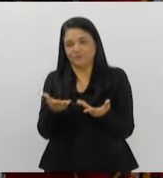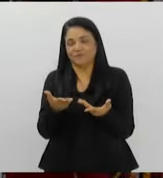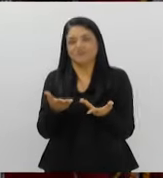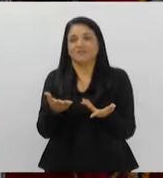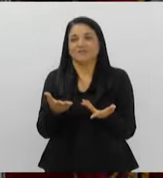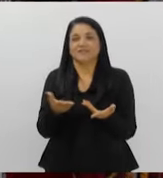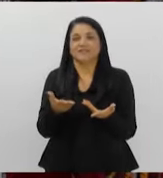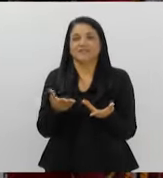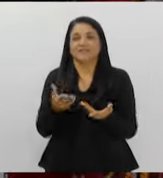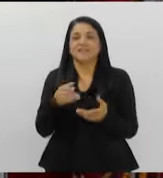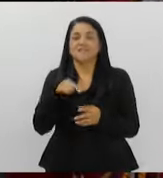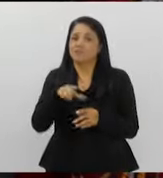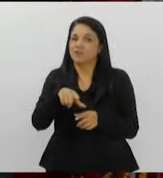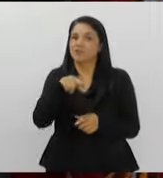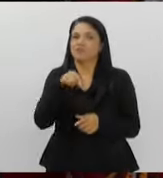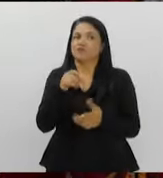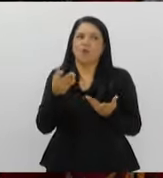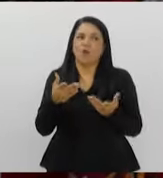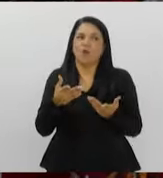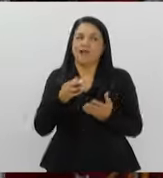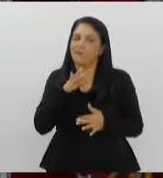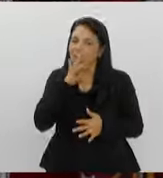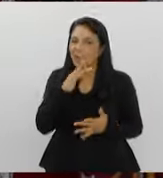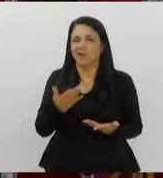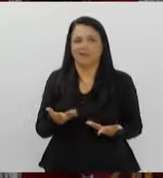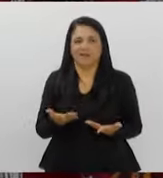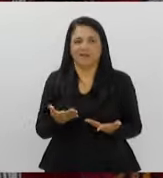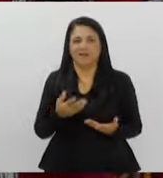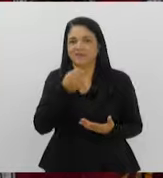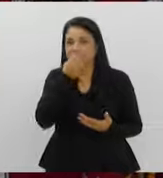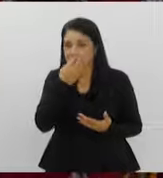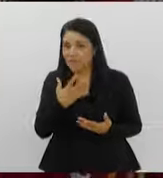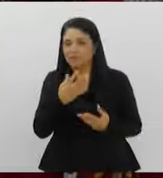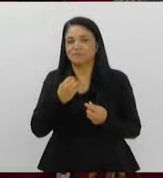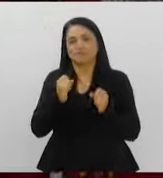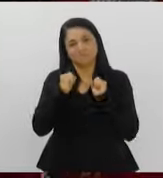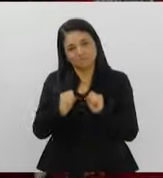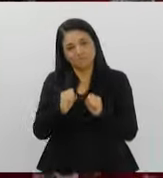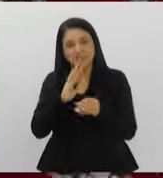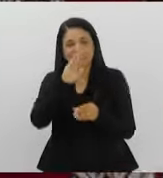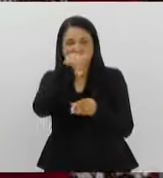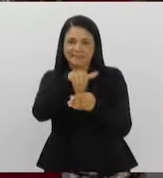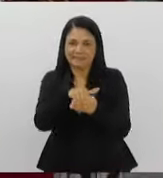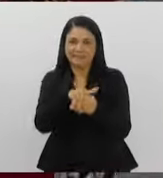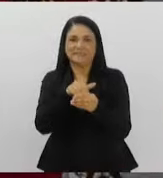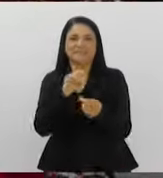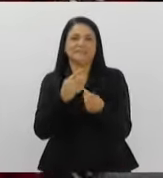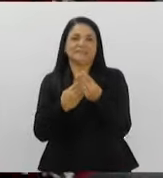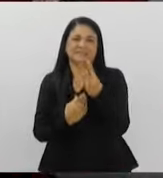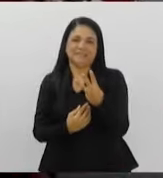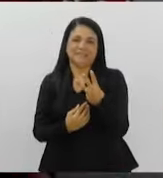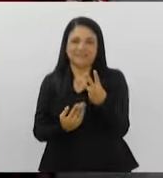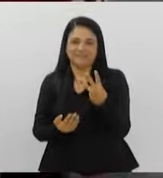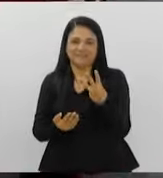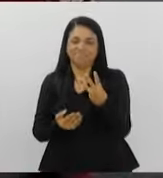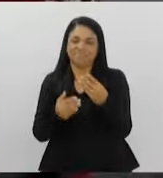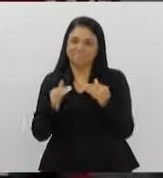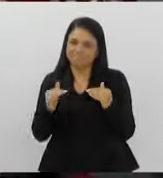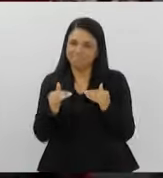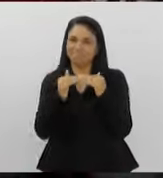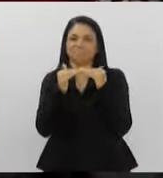Bacelar. Isso é a escolha de Sofia, muito ruim. O bom era se a gente pudesse votar nas três. Isso é que seria o mais